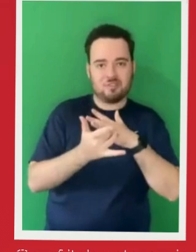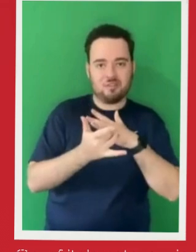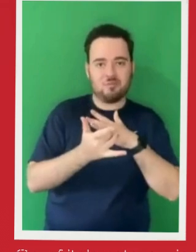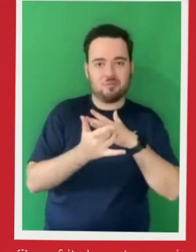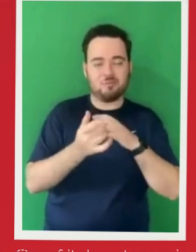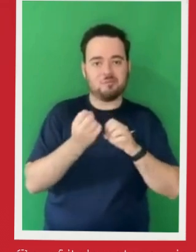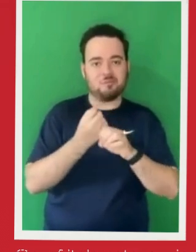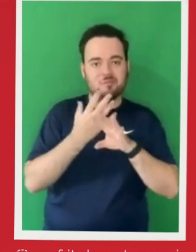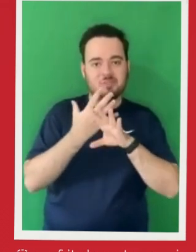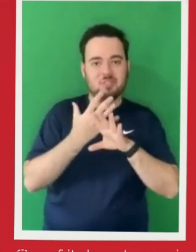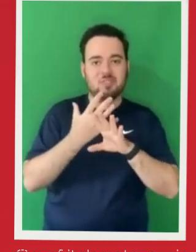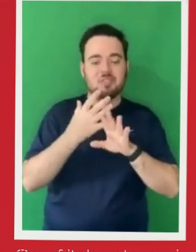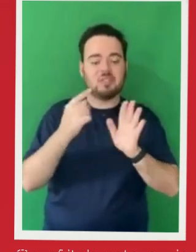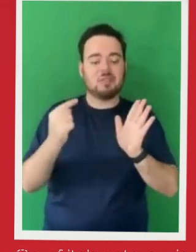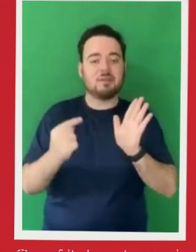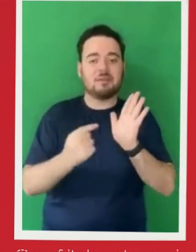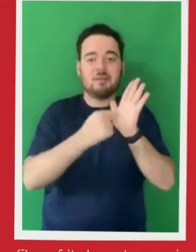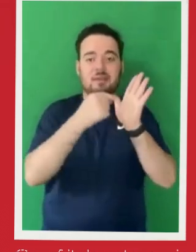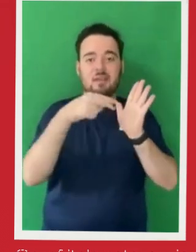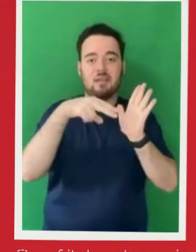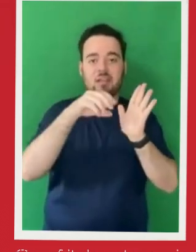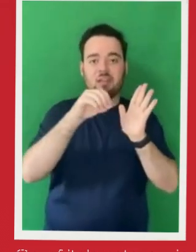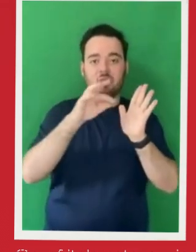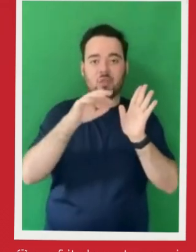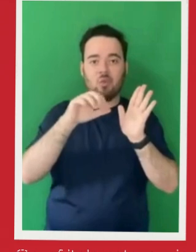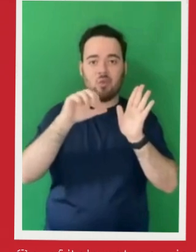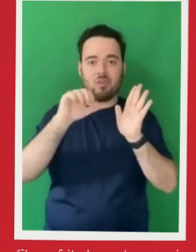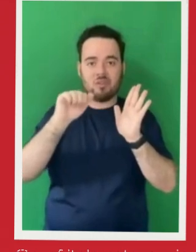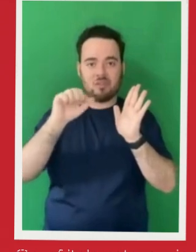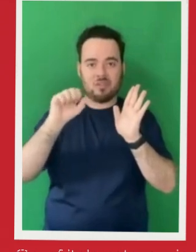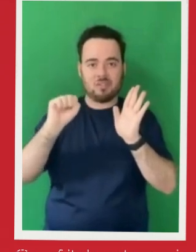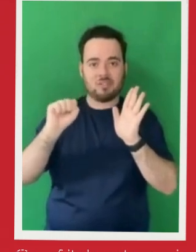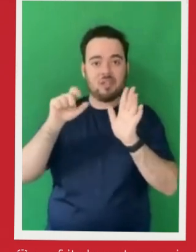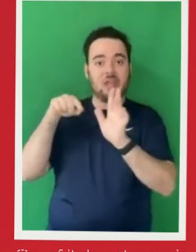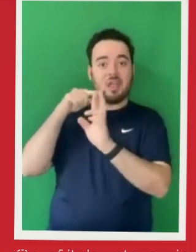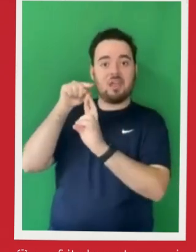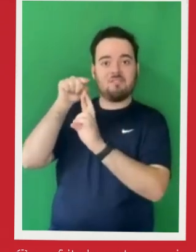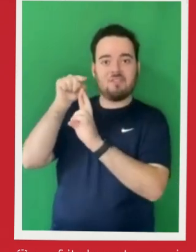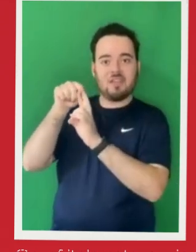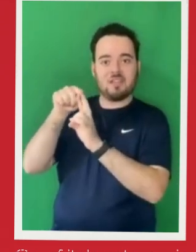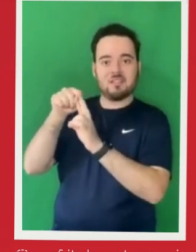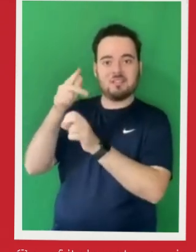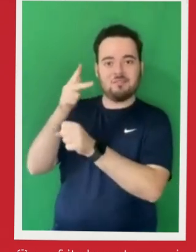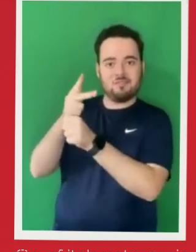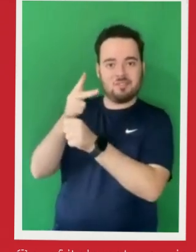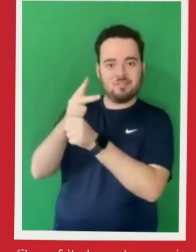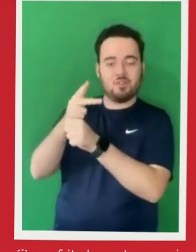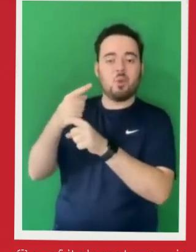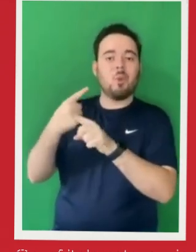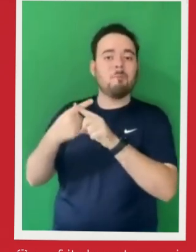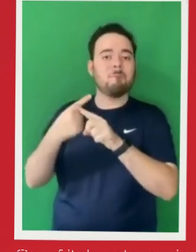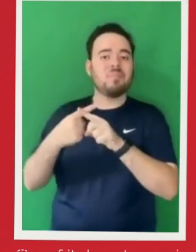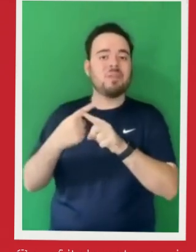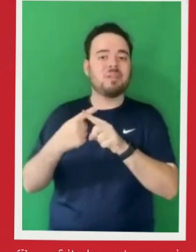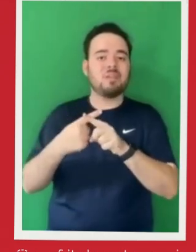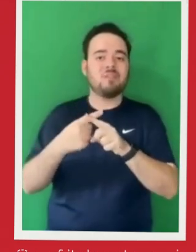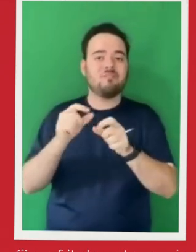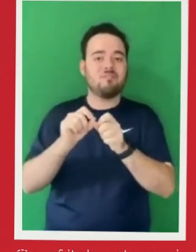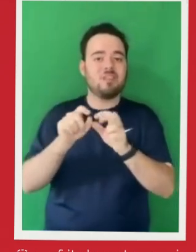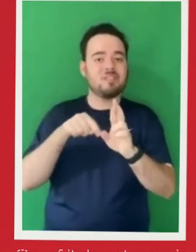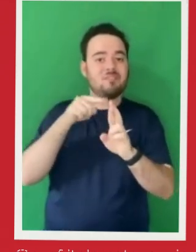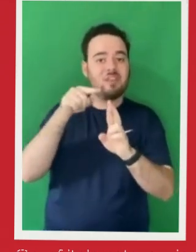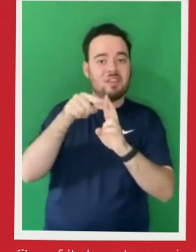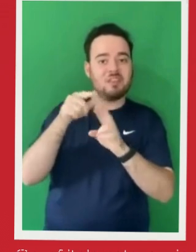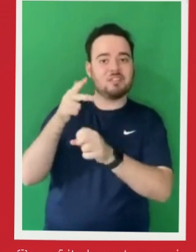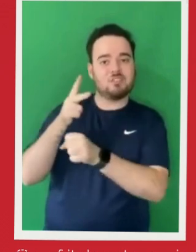digital, ele permite uma coisa bacana, que é clicar nas notas e cair nas referências, nos vídeos, porque a gente faz